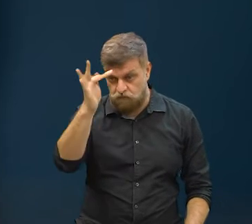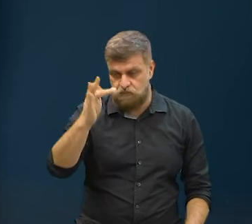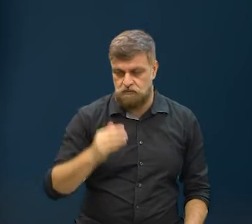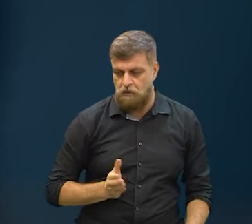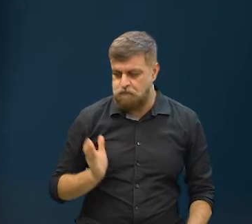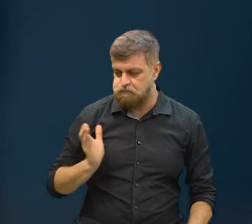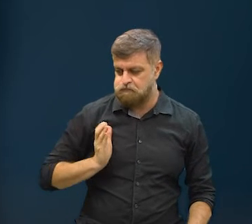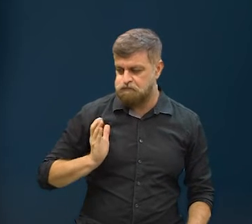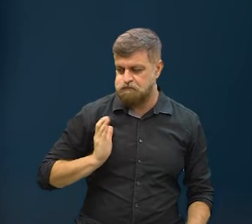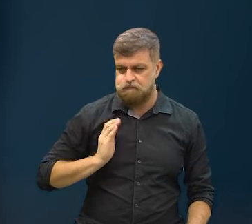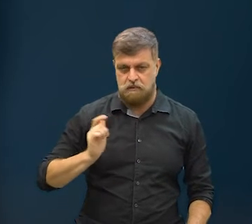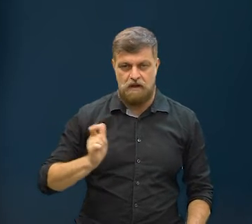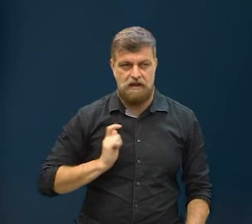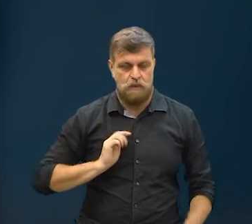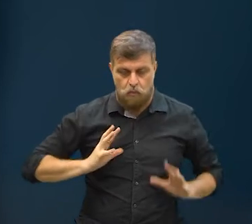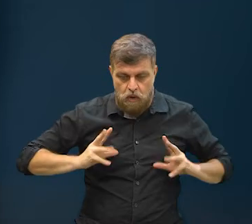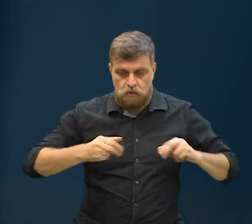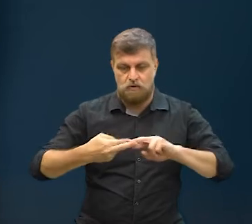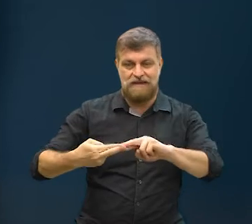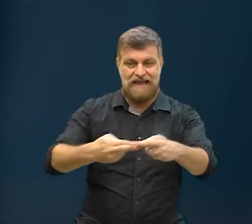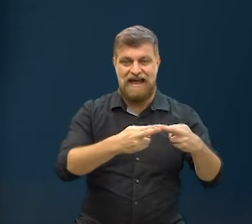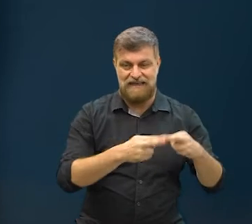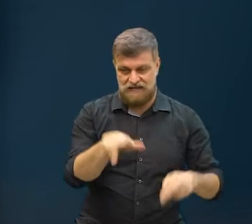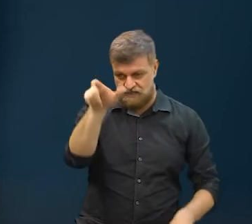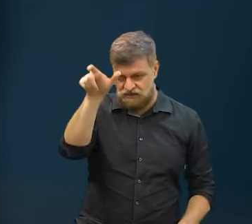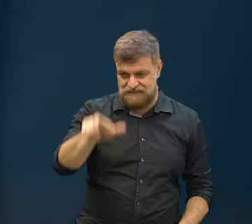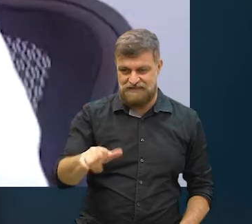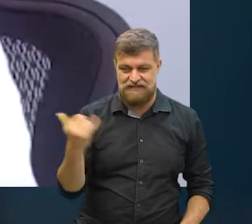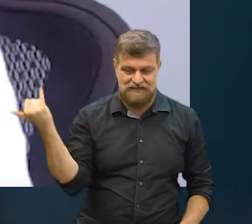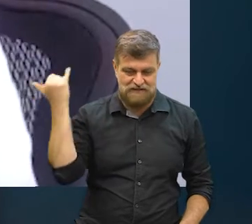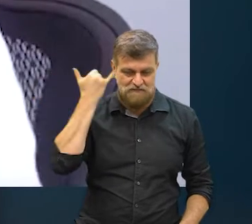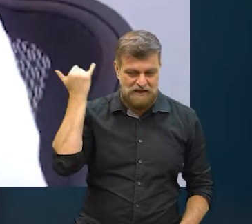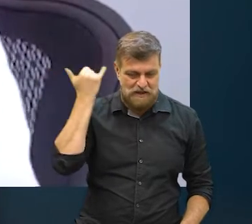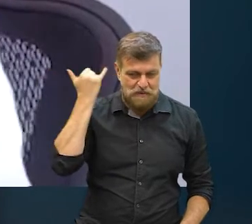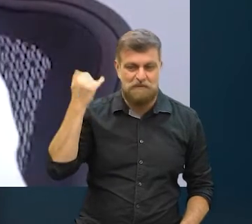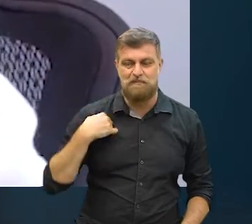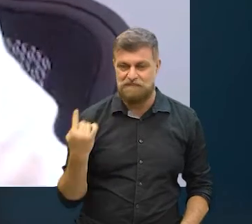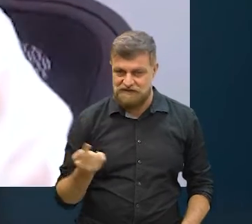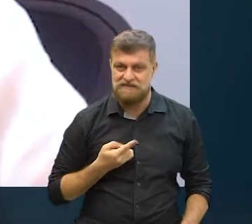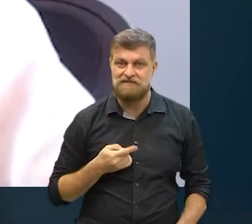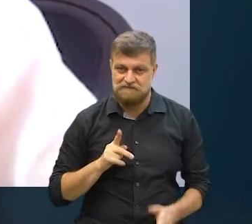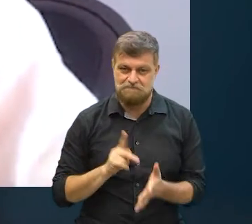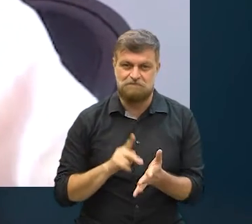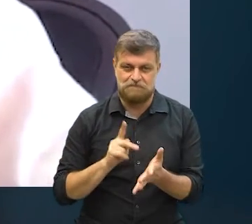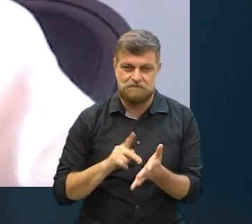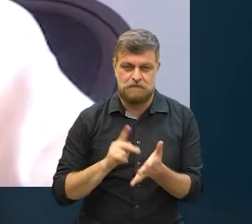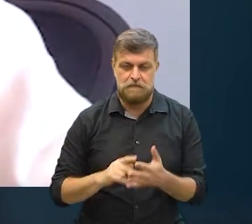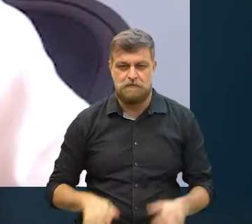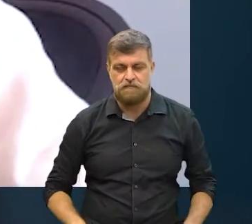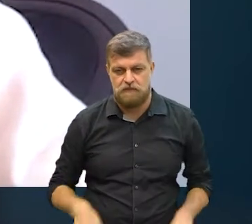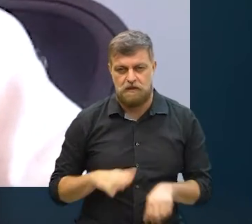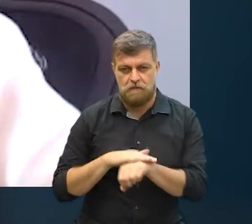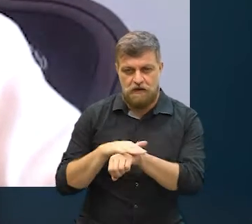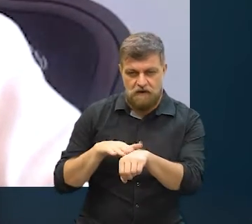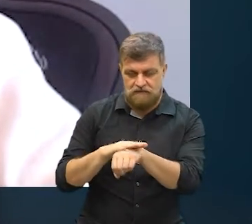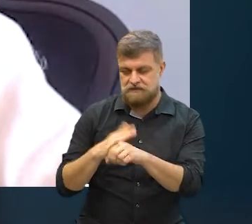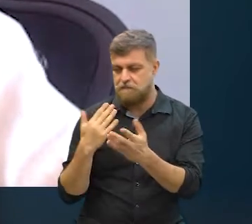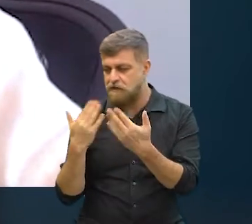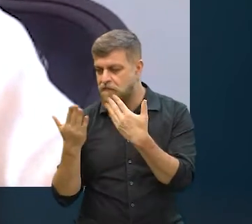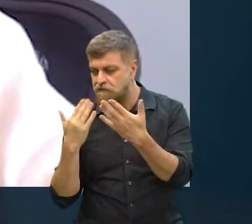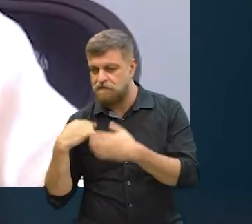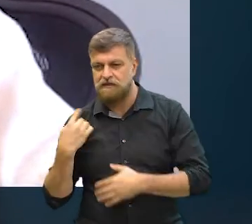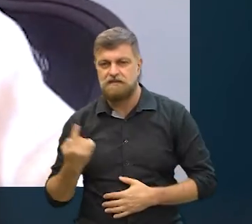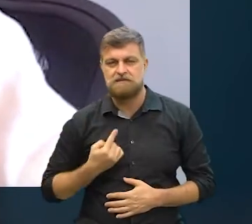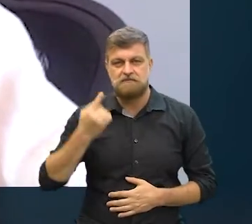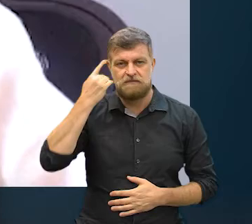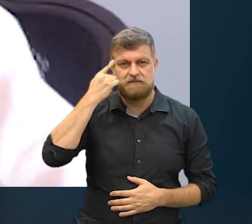muito dinheiro, eu vou fazer os móveis de toda a rede de vocês", ele profetizando na nossa vida, né. E numa conversa a